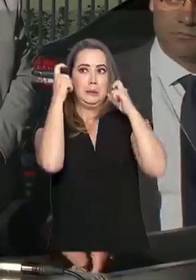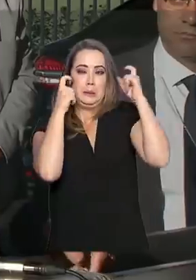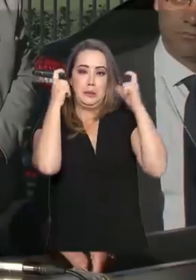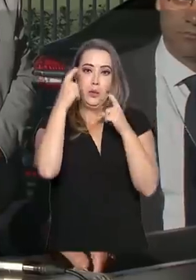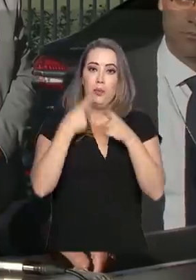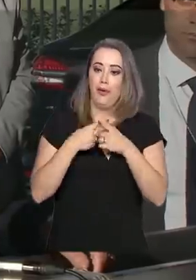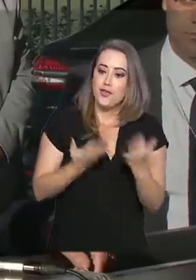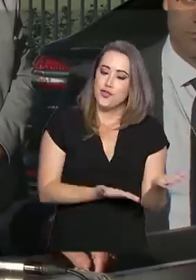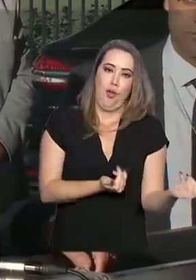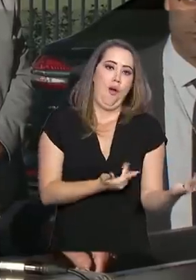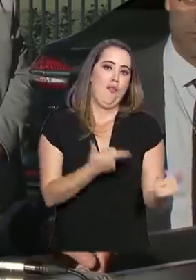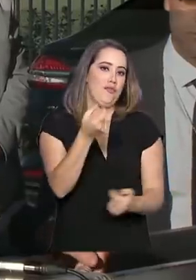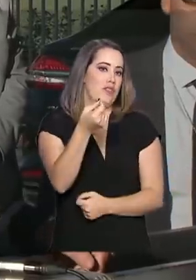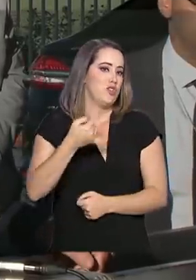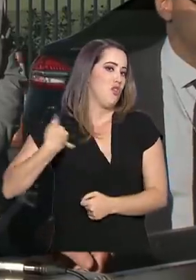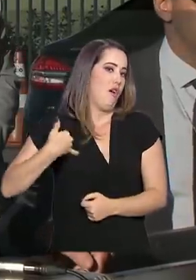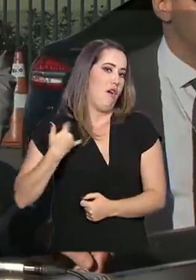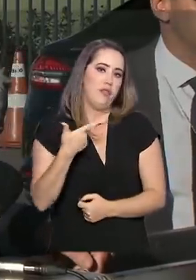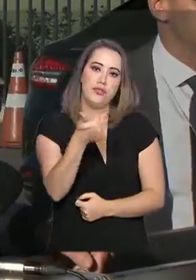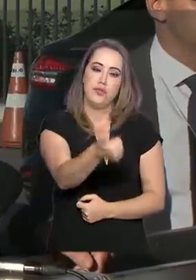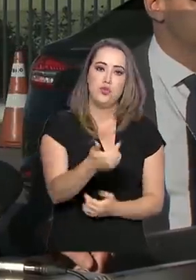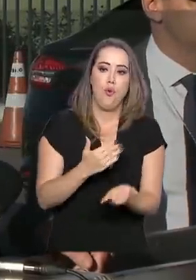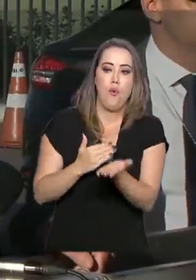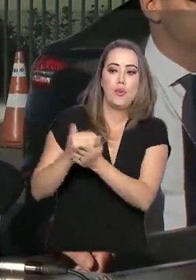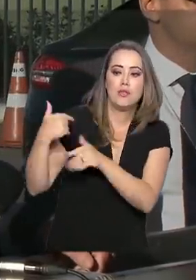idade, 21, que vão estar na missão.